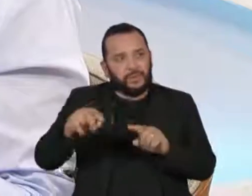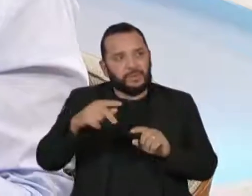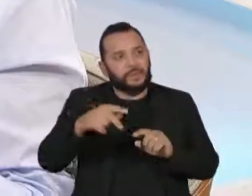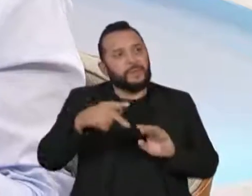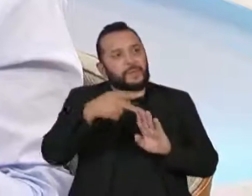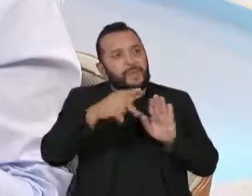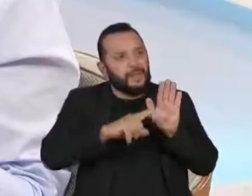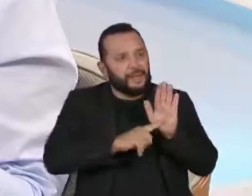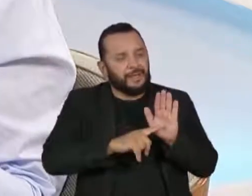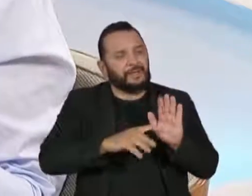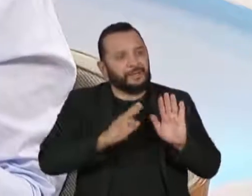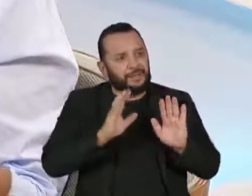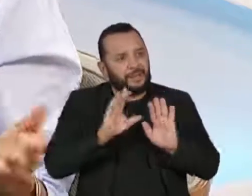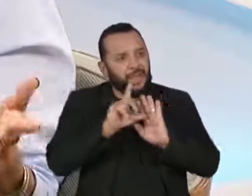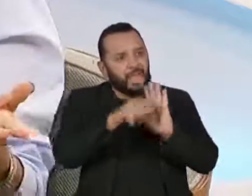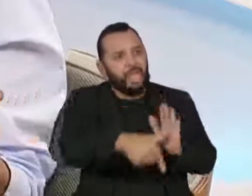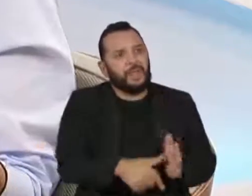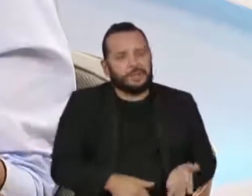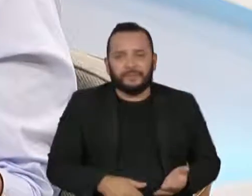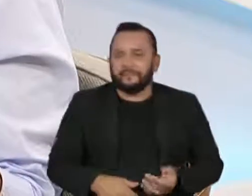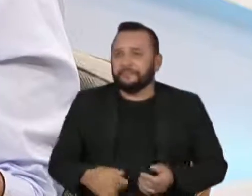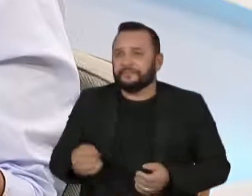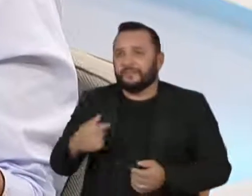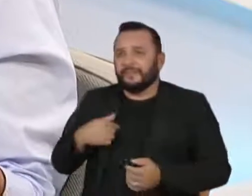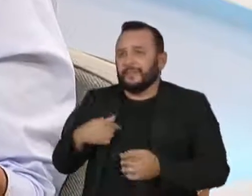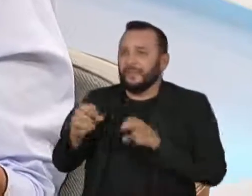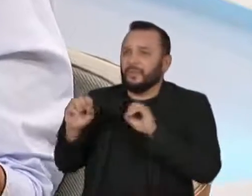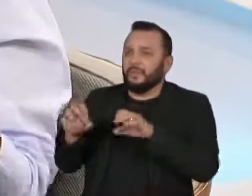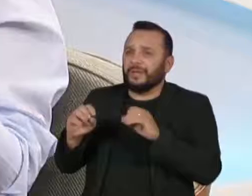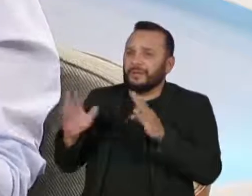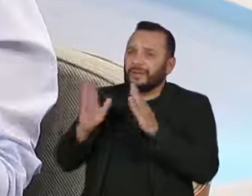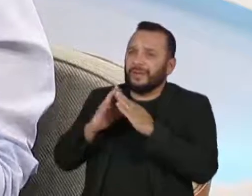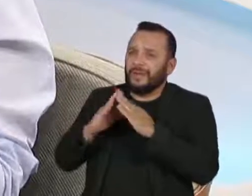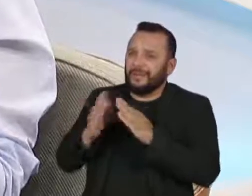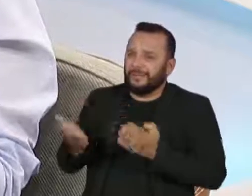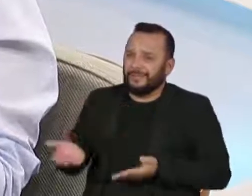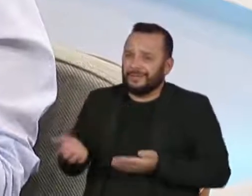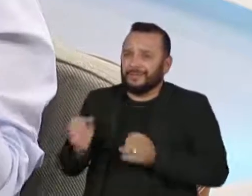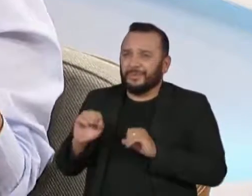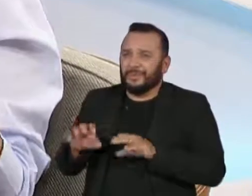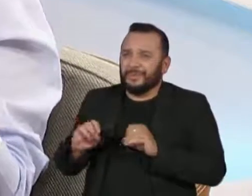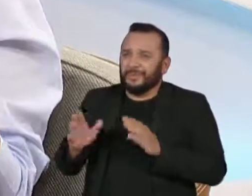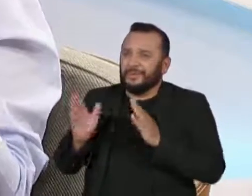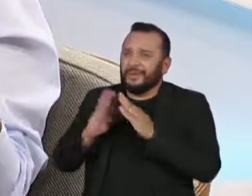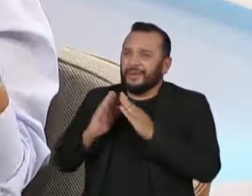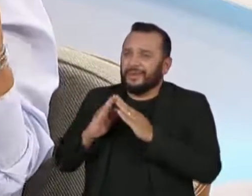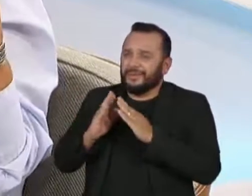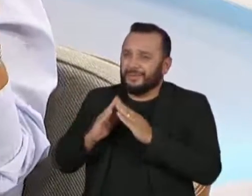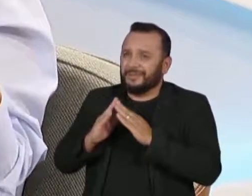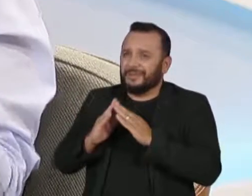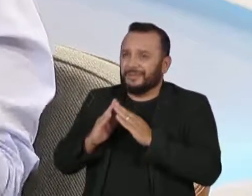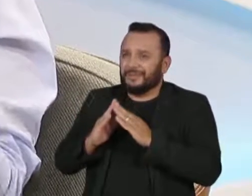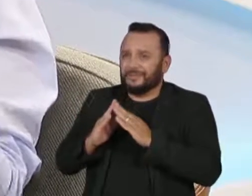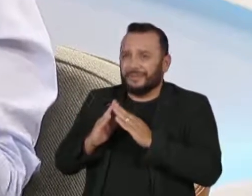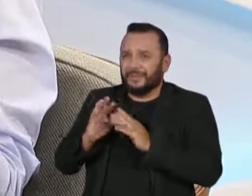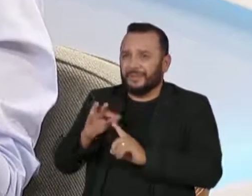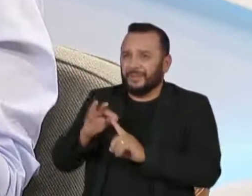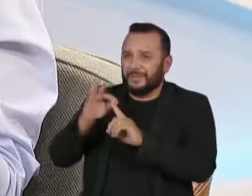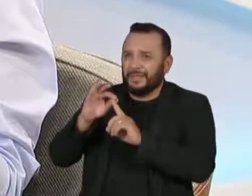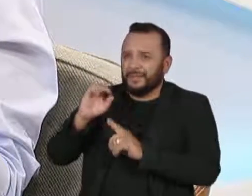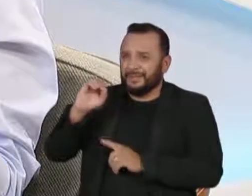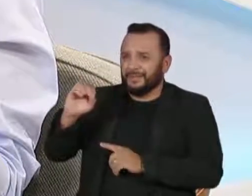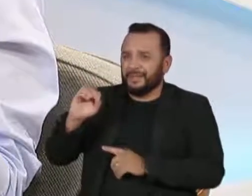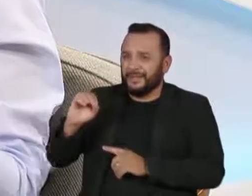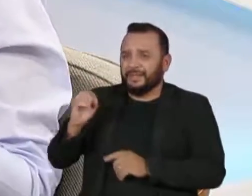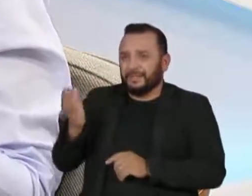prioridade. Eu acho que essas pautas... Educação domiciliar, Vera, educação domiciliar tinha que ser prioridade zero para